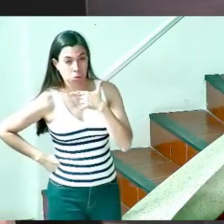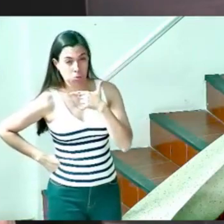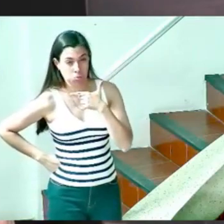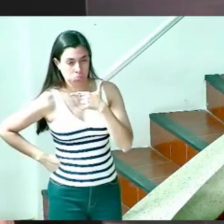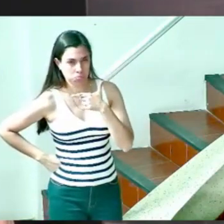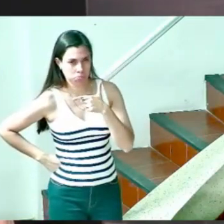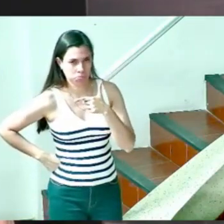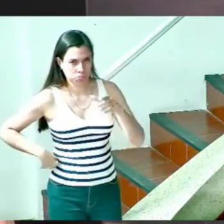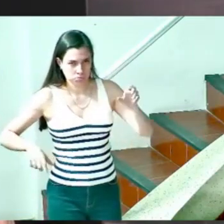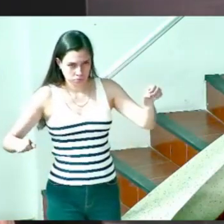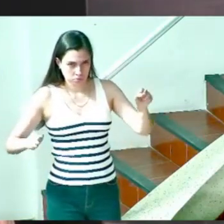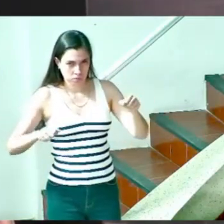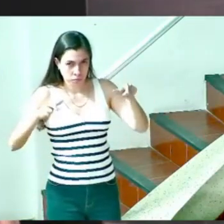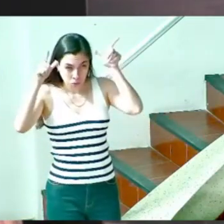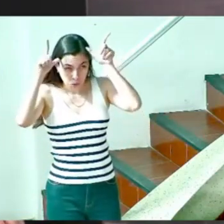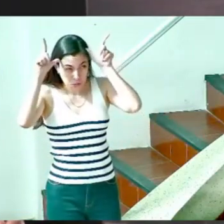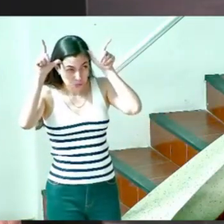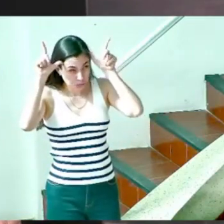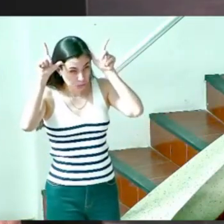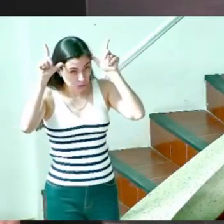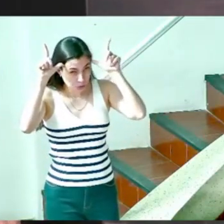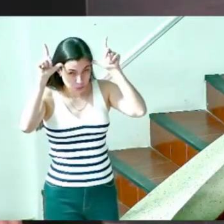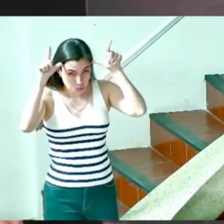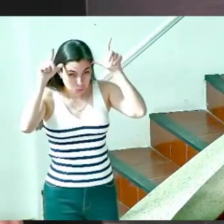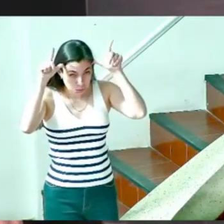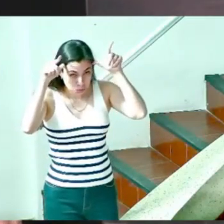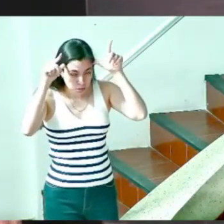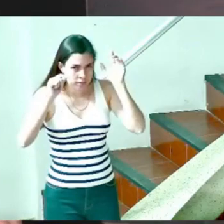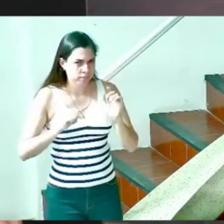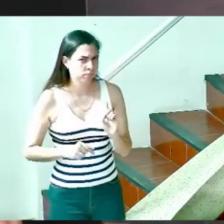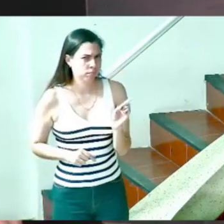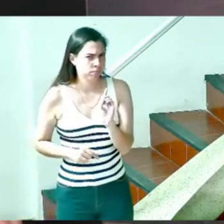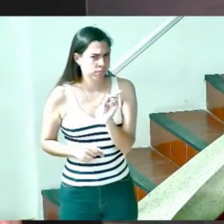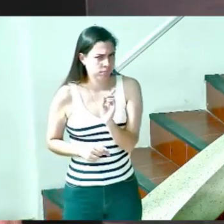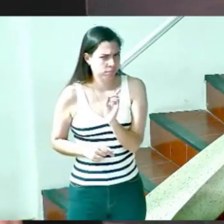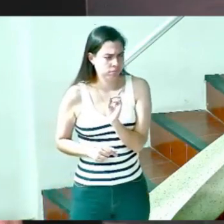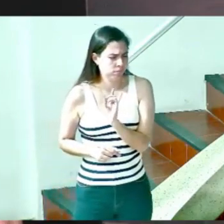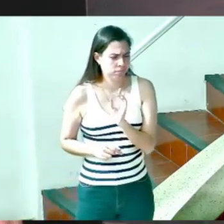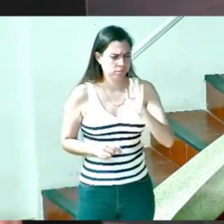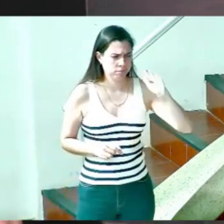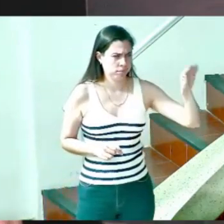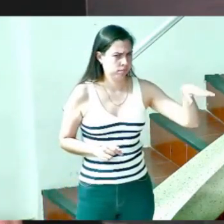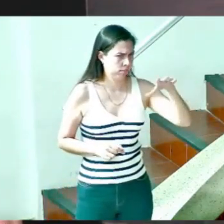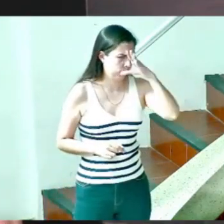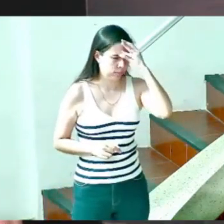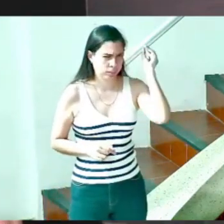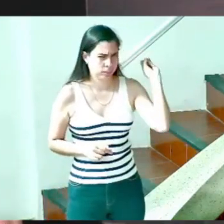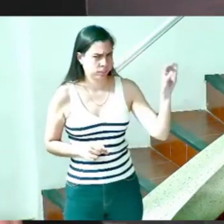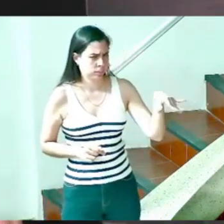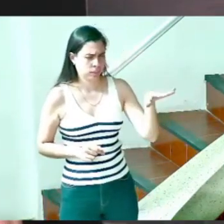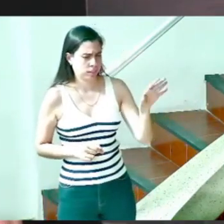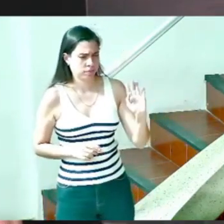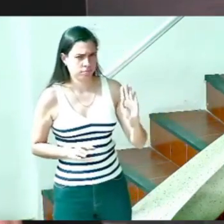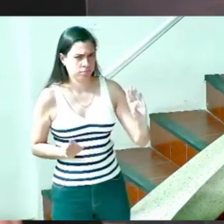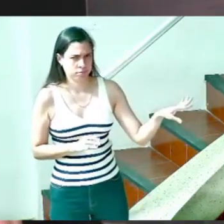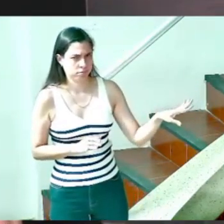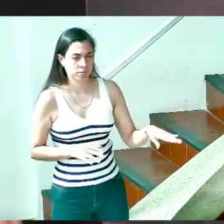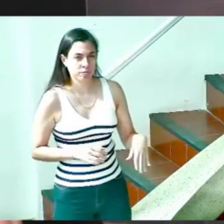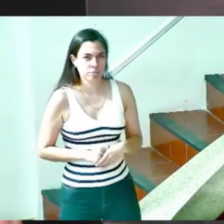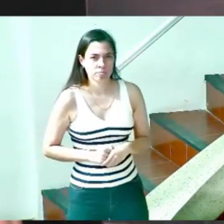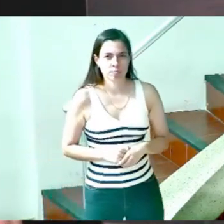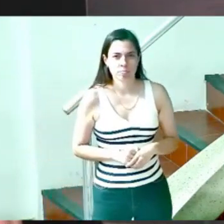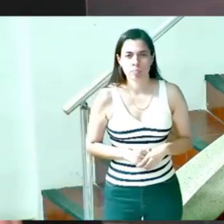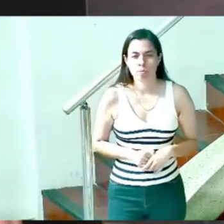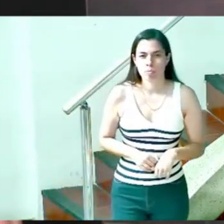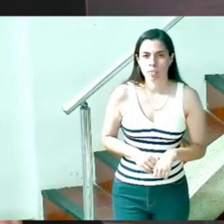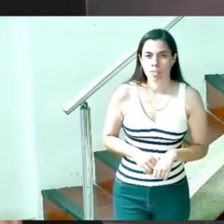Mas não se enganem, o diabo, o inimigo das nossas almas, se articula de uma forma